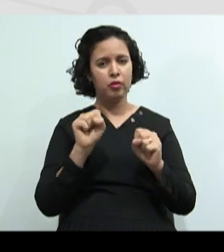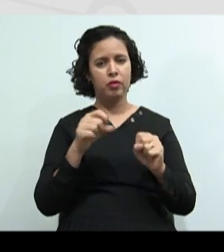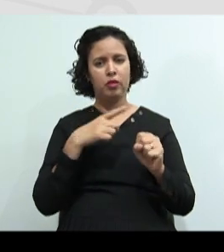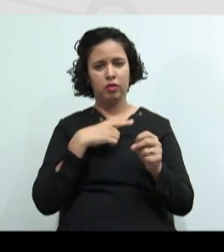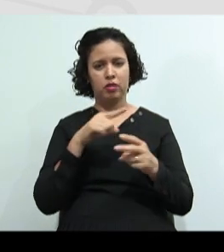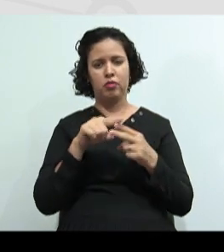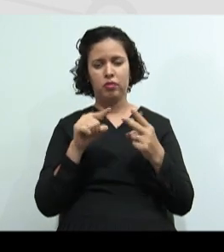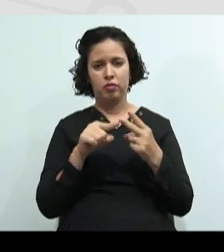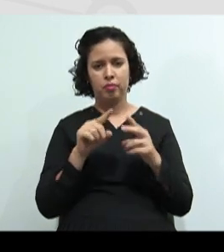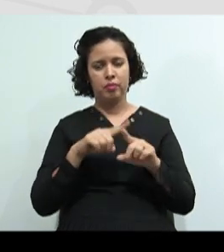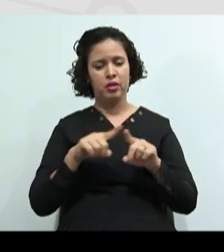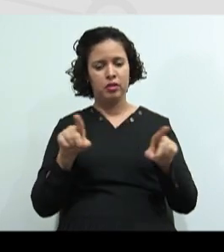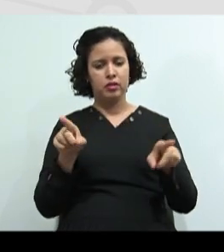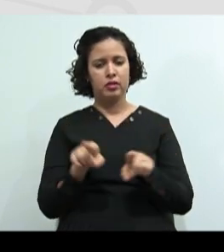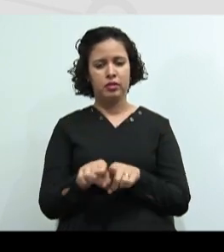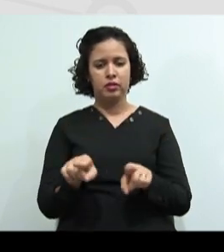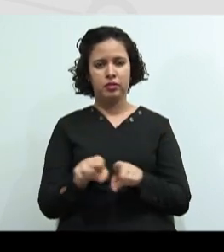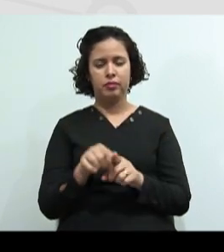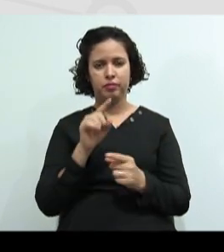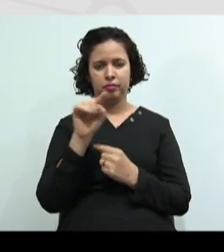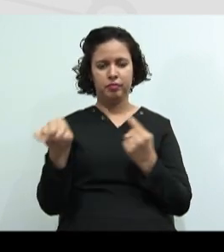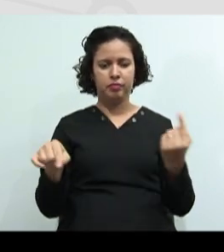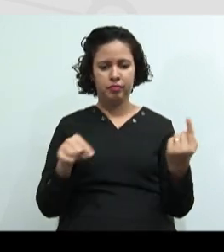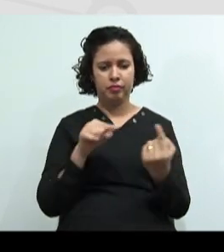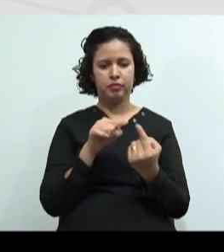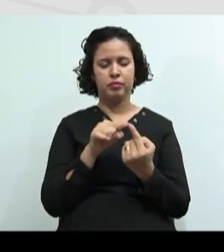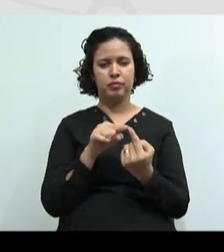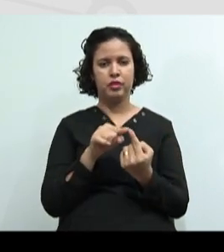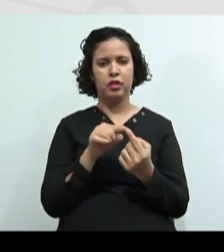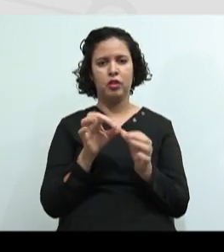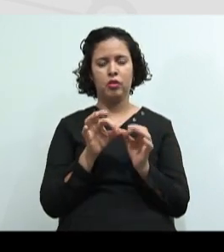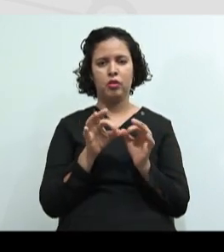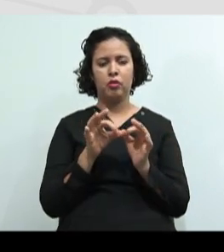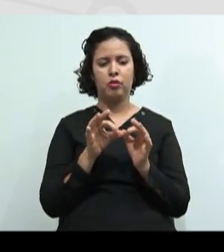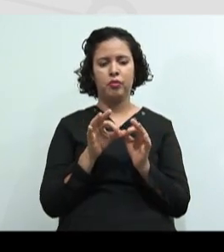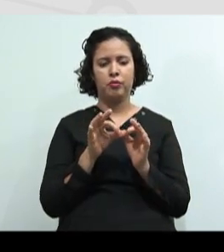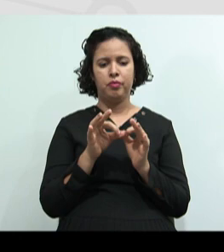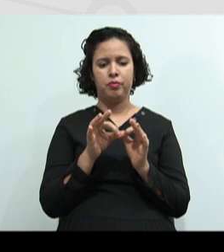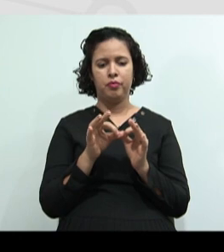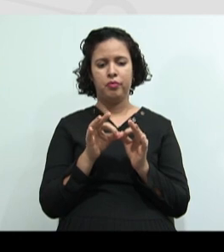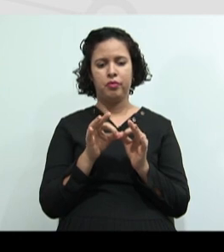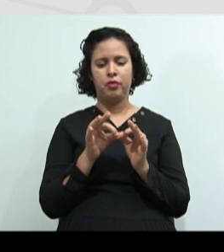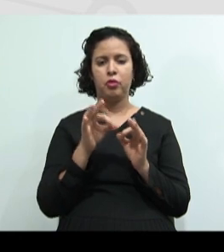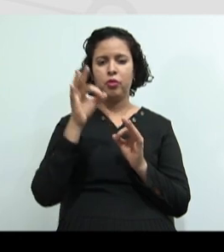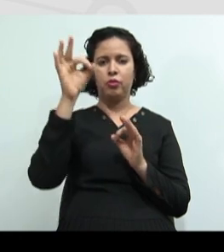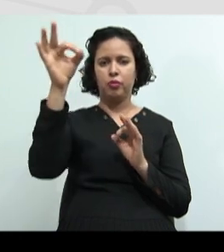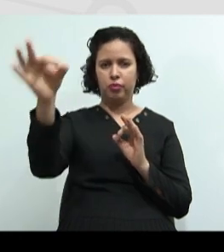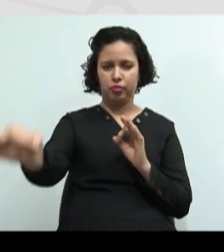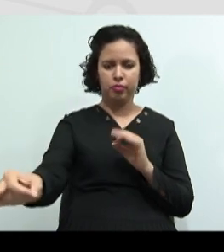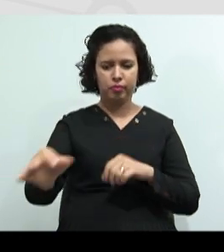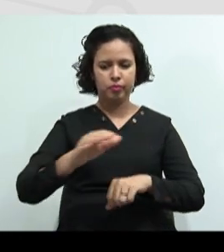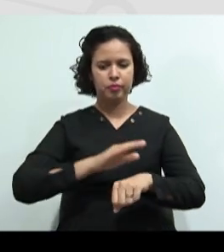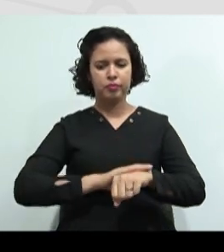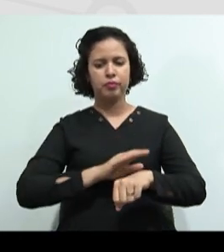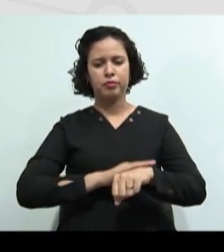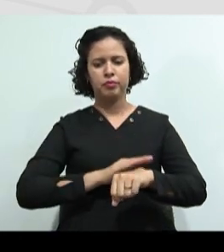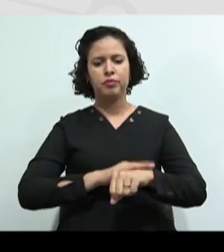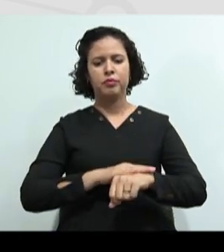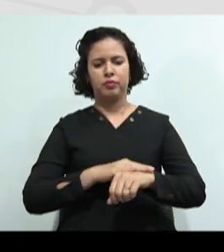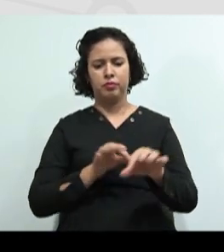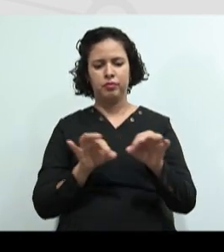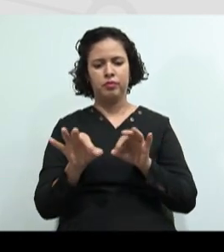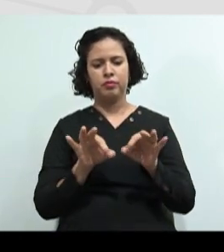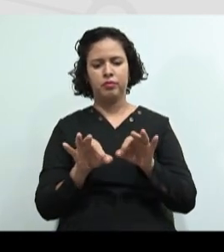prazo? Sim, mas quando a gente está falando dos objetivos, eles precisam ter metas de longo prazo, tá? Como